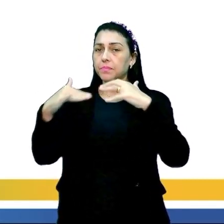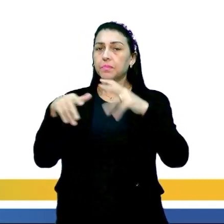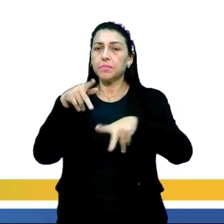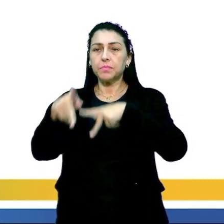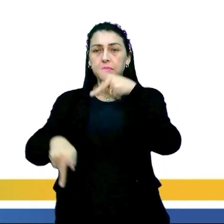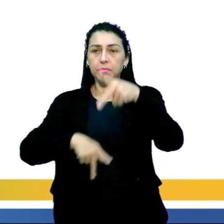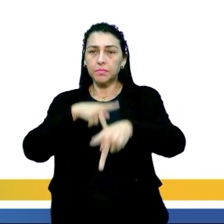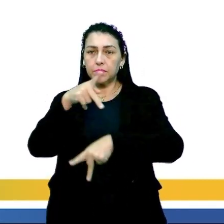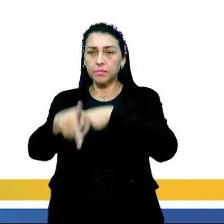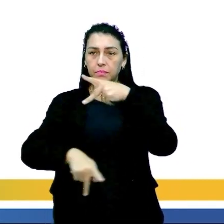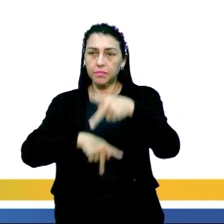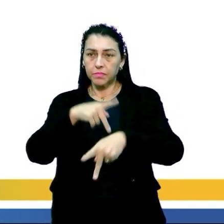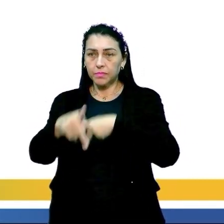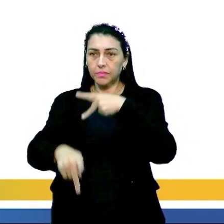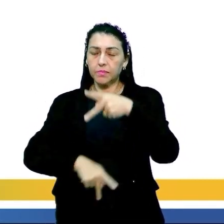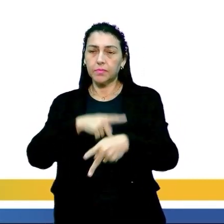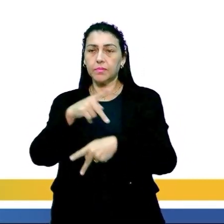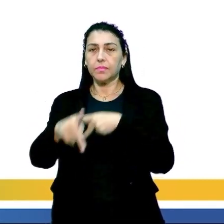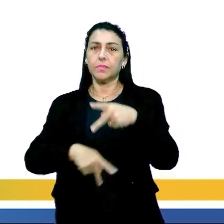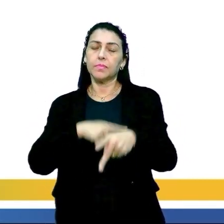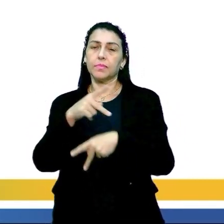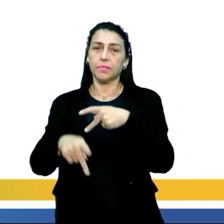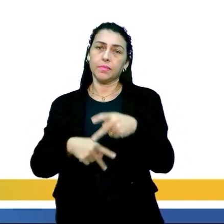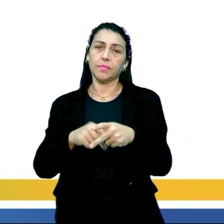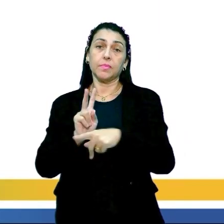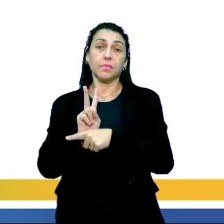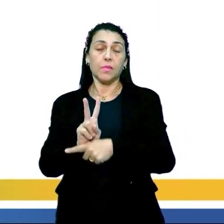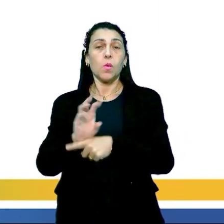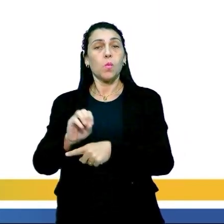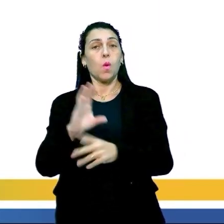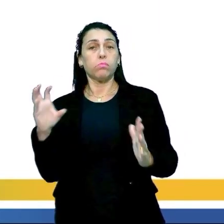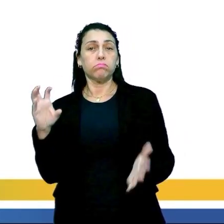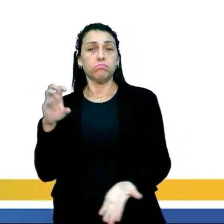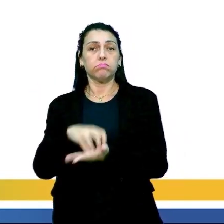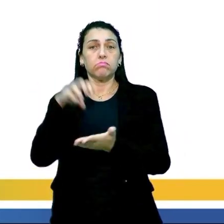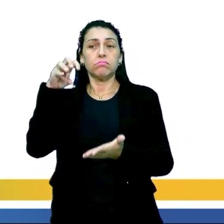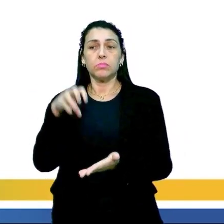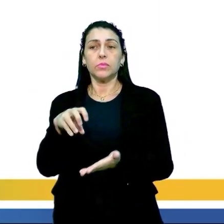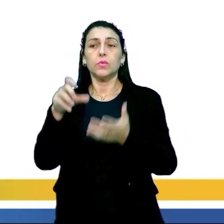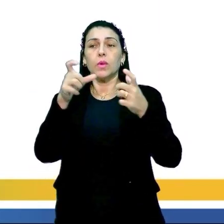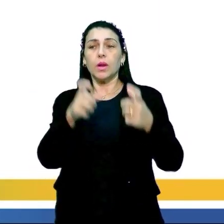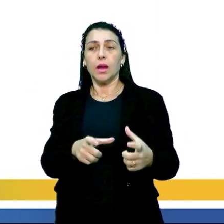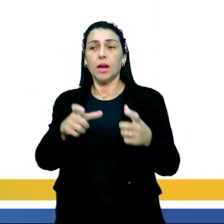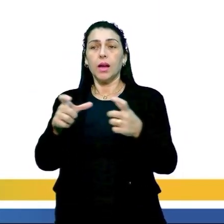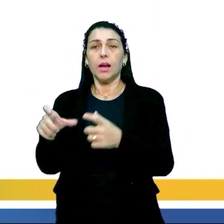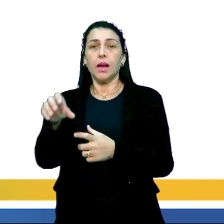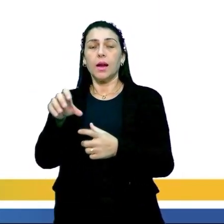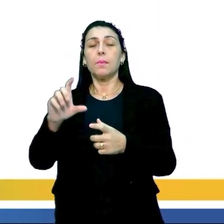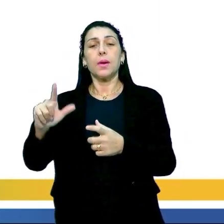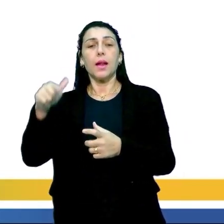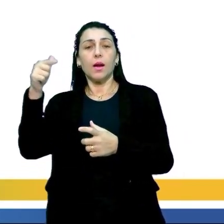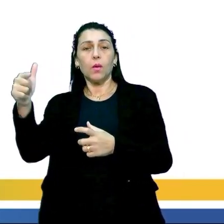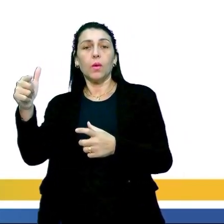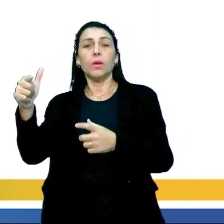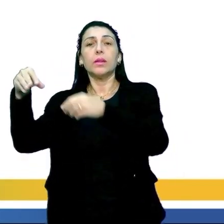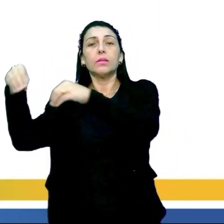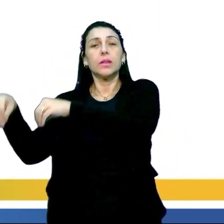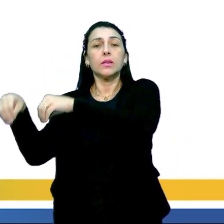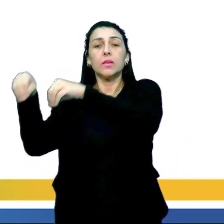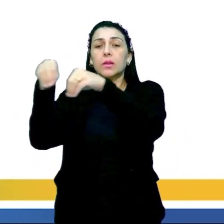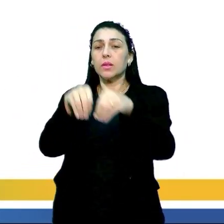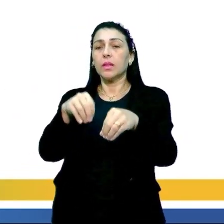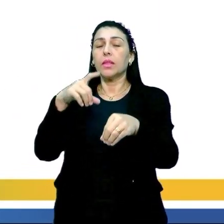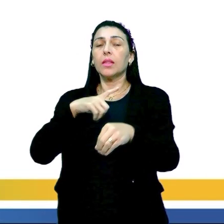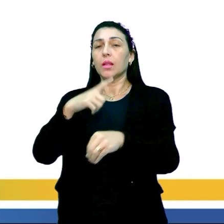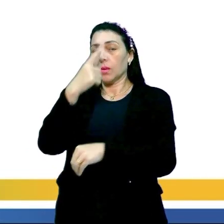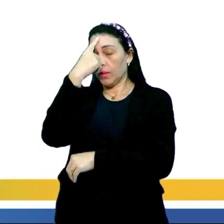uma população, seja ele temporário ou definitivo, de uma área para outra, deslocamento. Aí nós temos aí